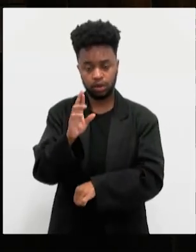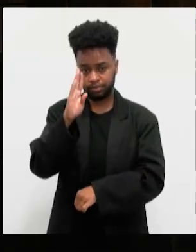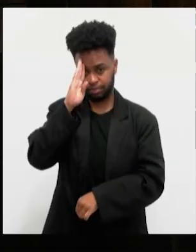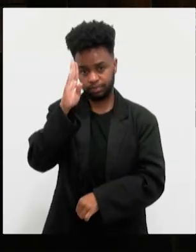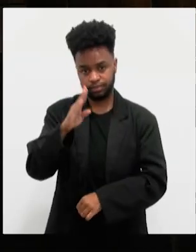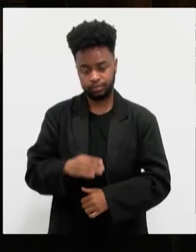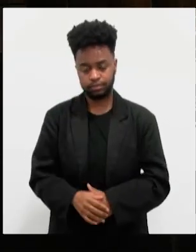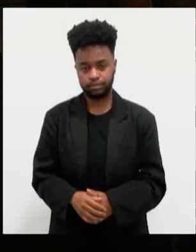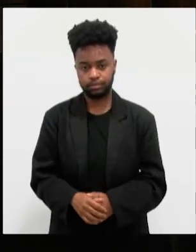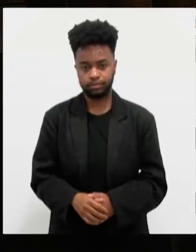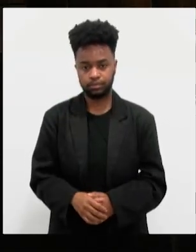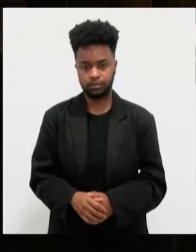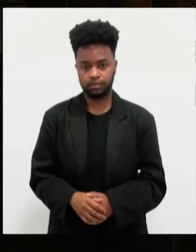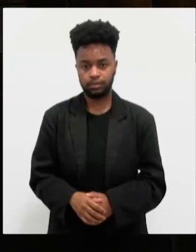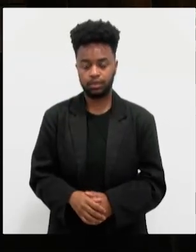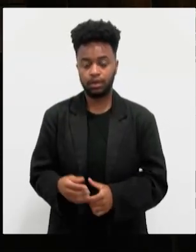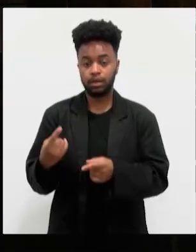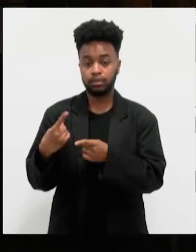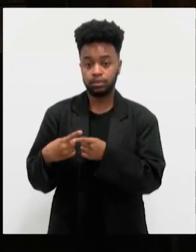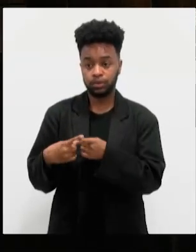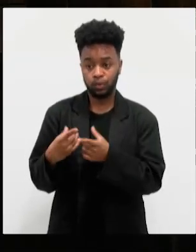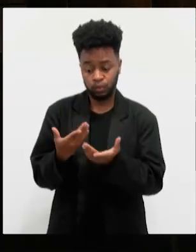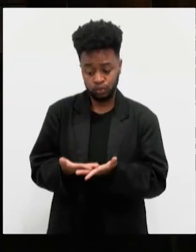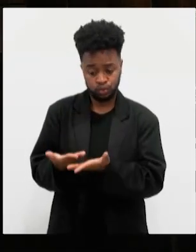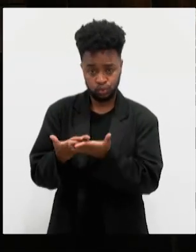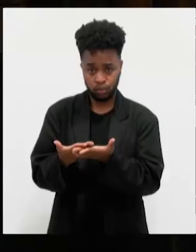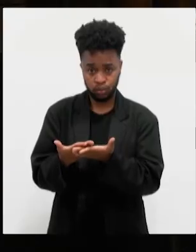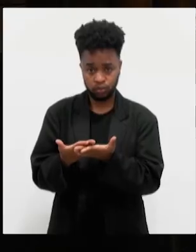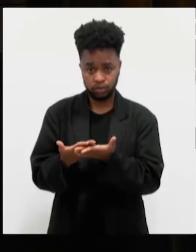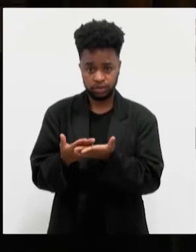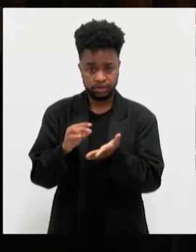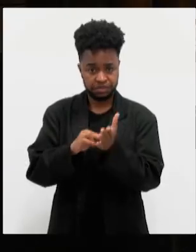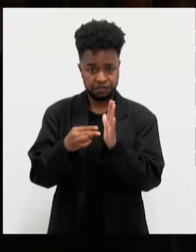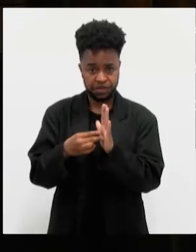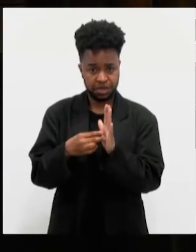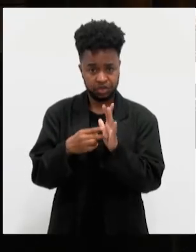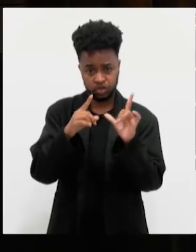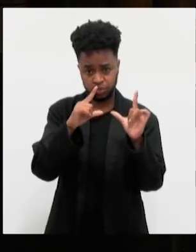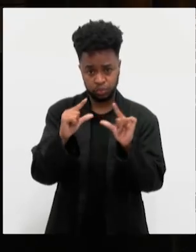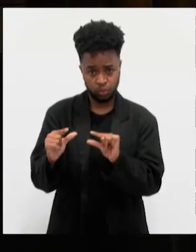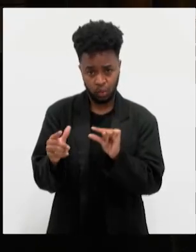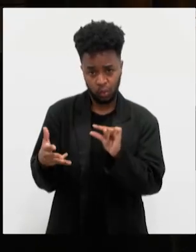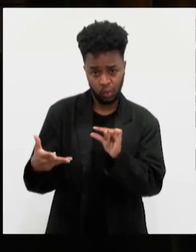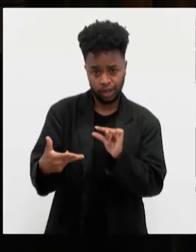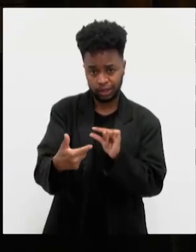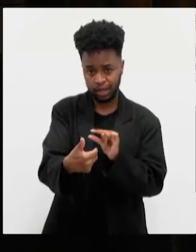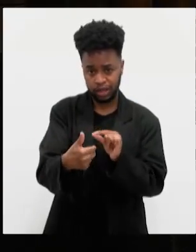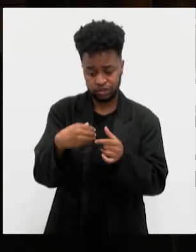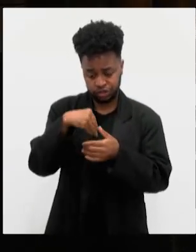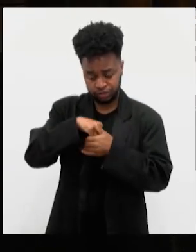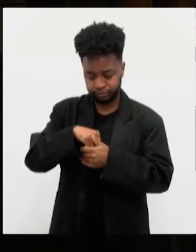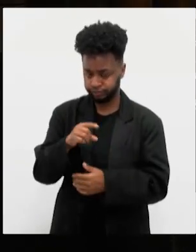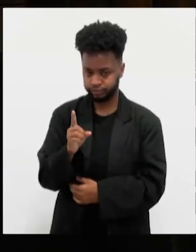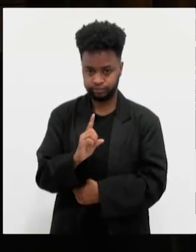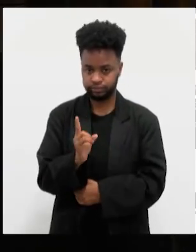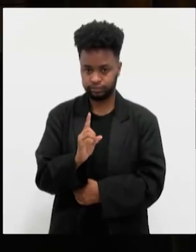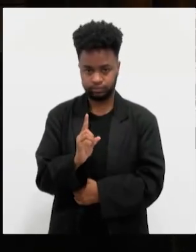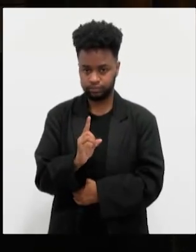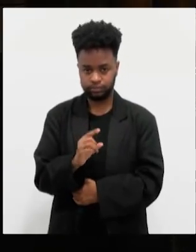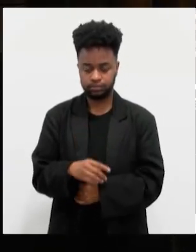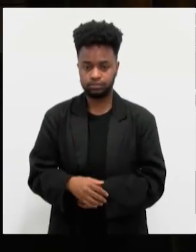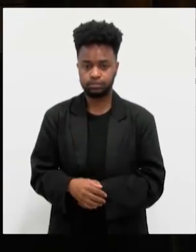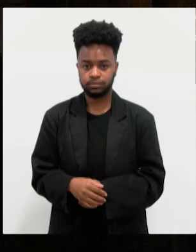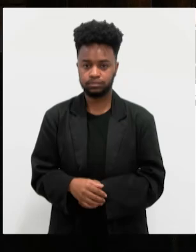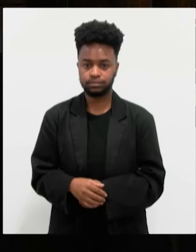né? Porque o estudo também não alivia a qualidade interna do ser humano. a